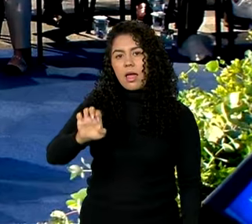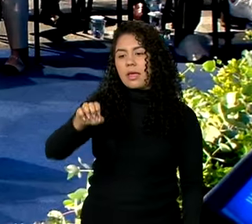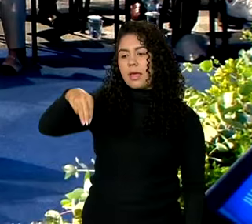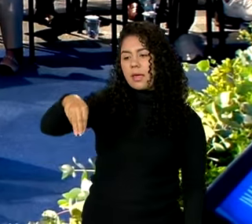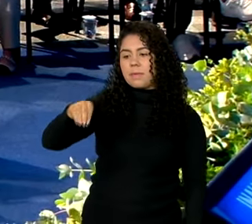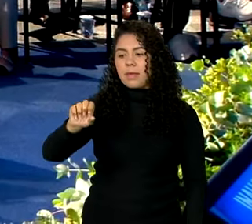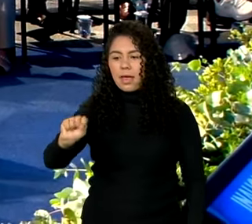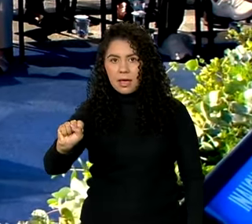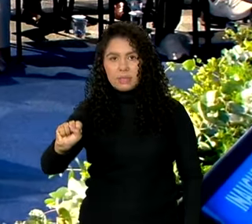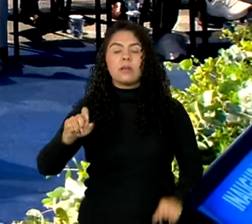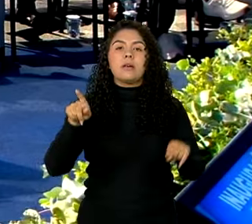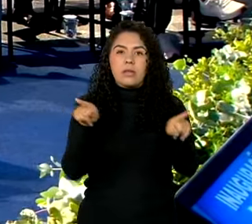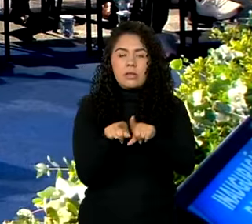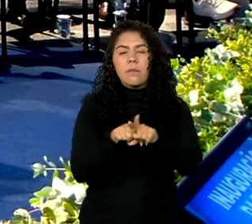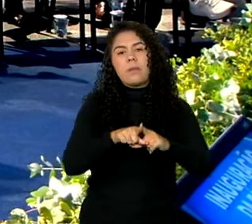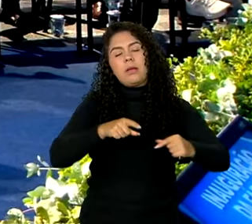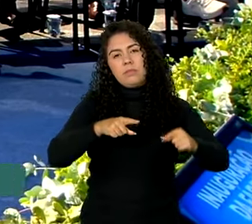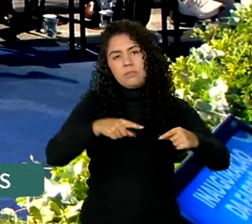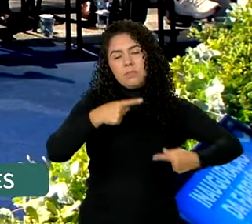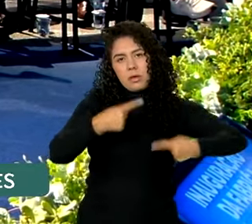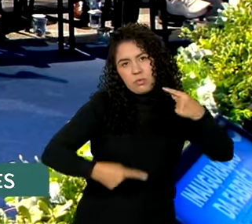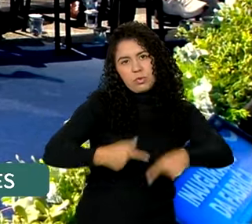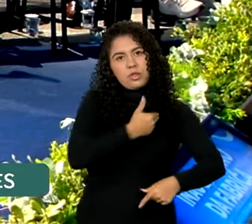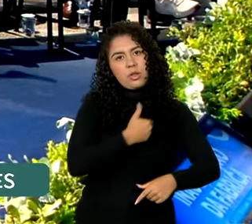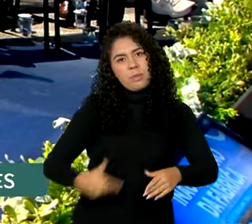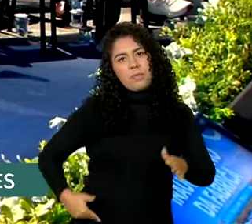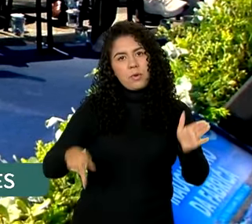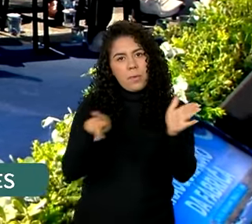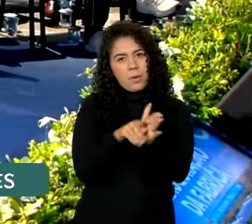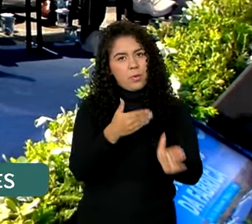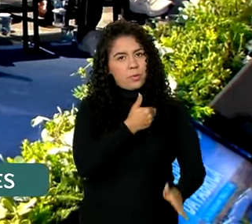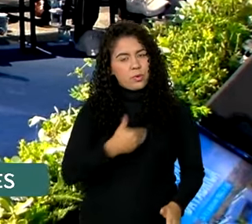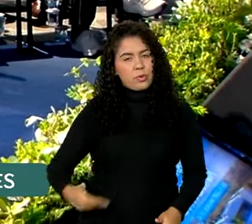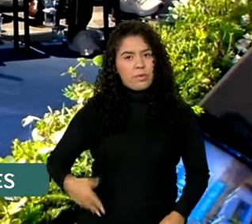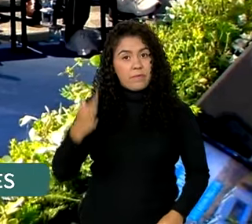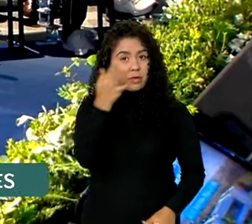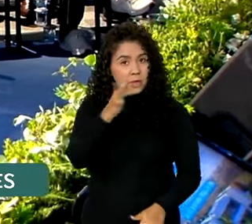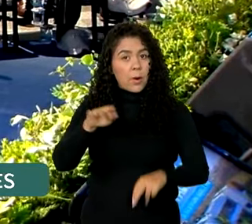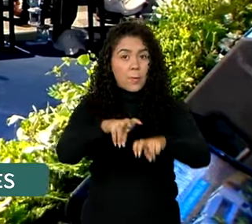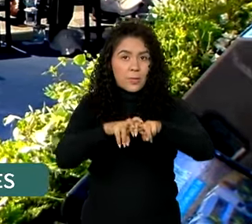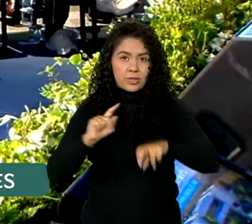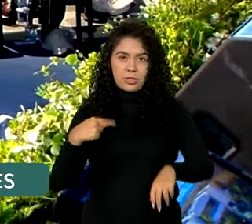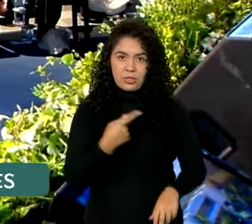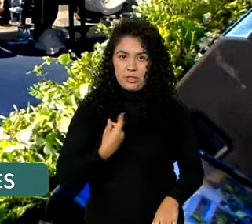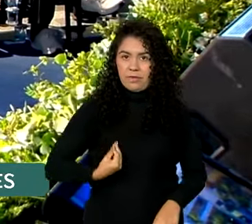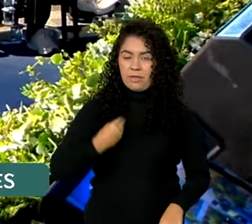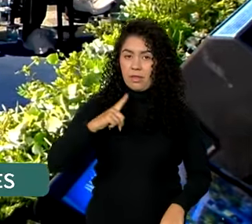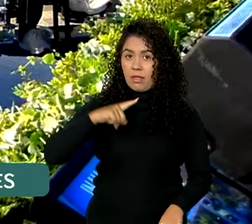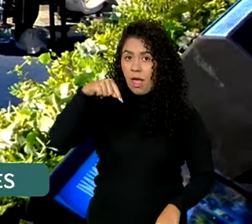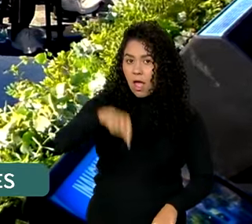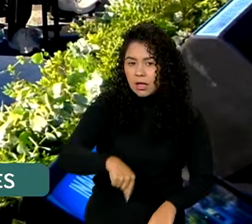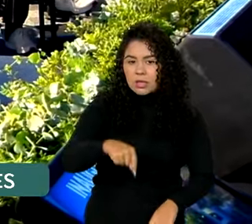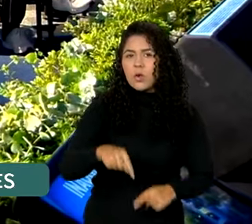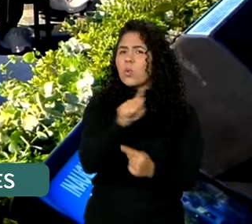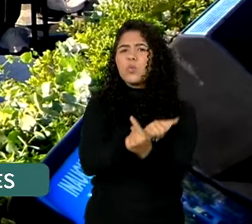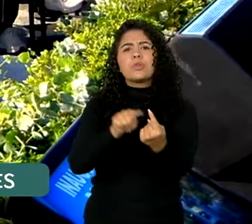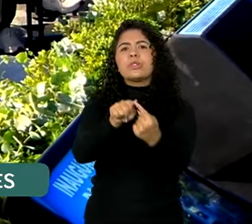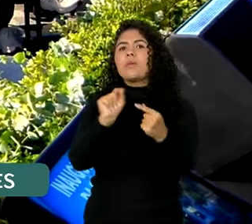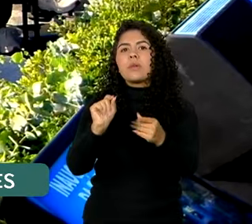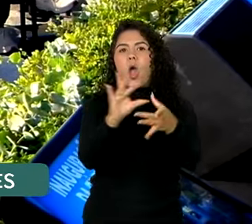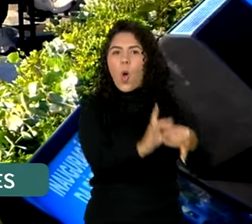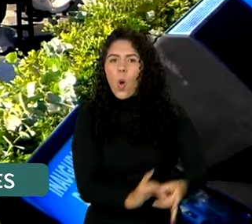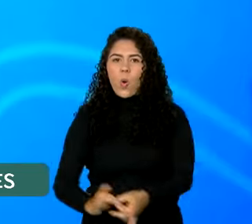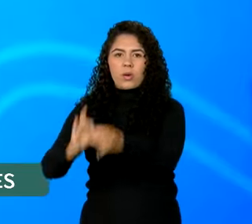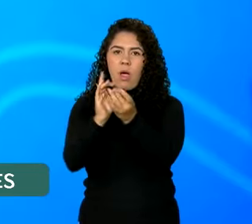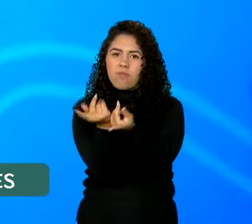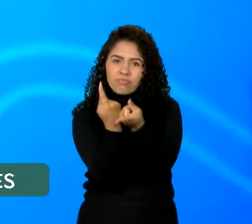com as políticas públicas do governo federal. Por isso estamos aqui numa visão de união e reconstrução,